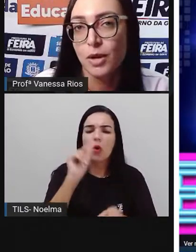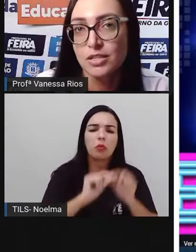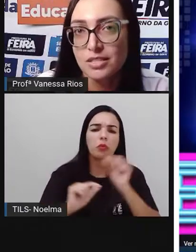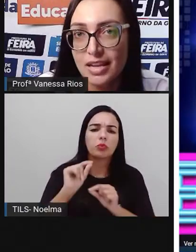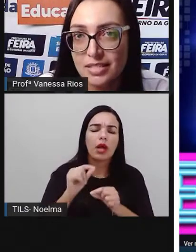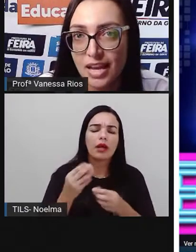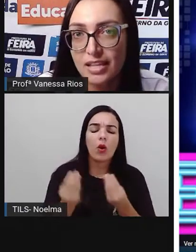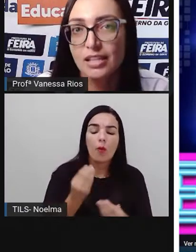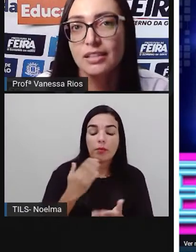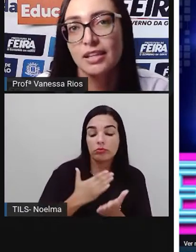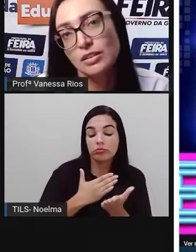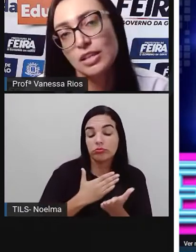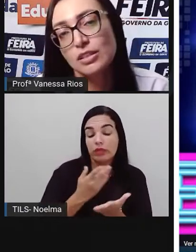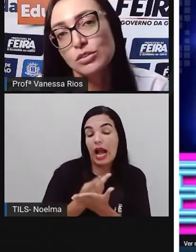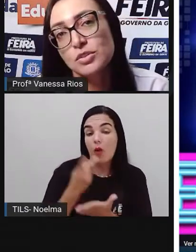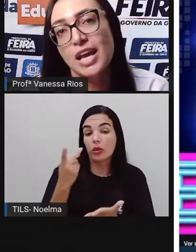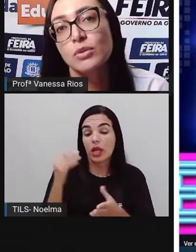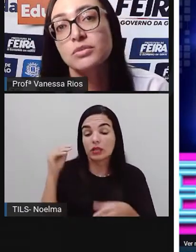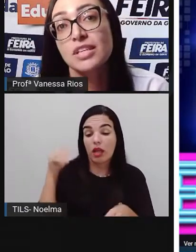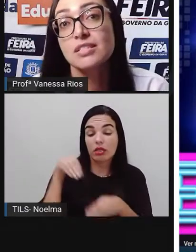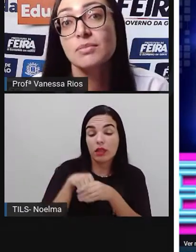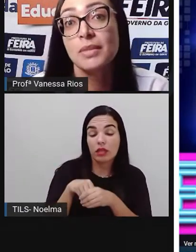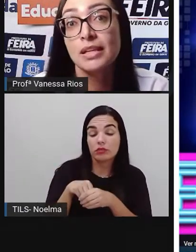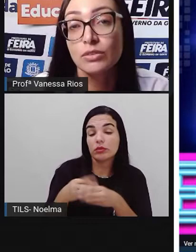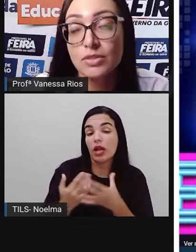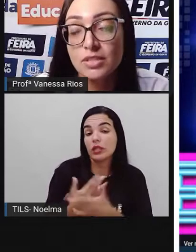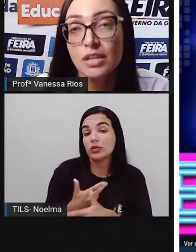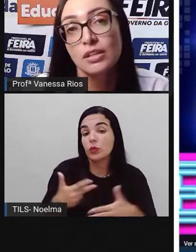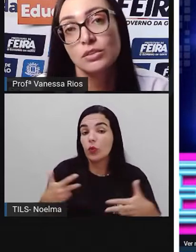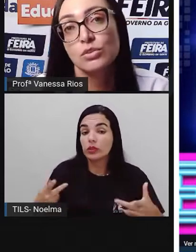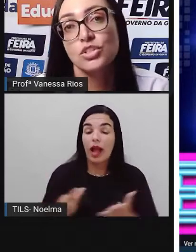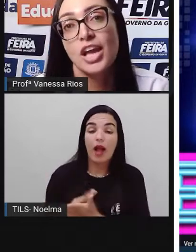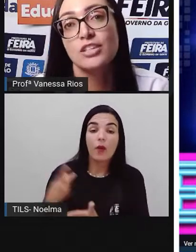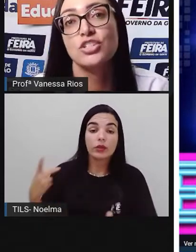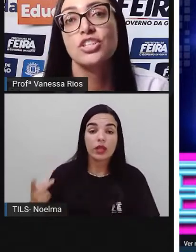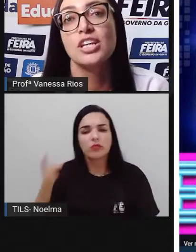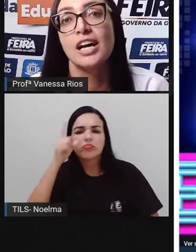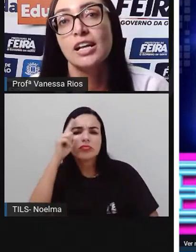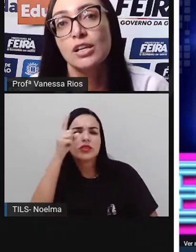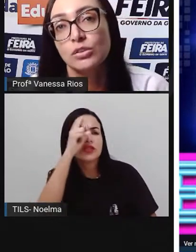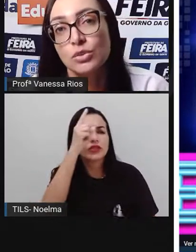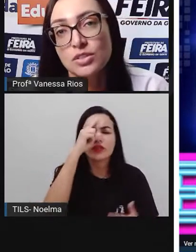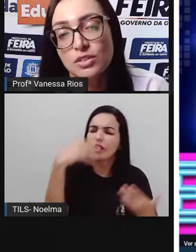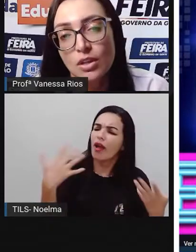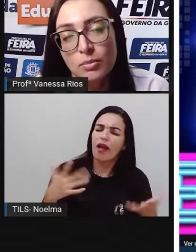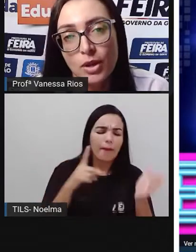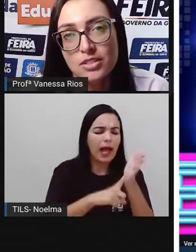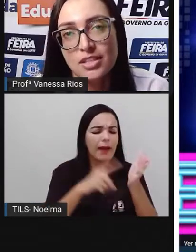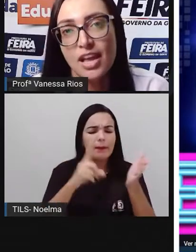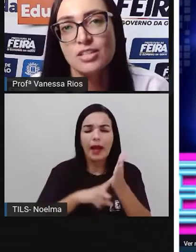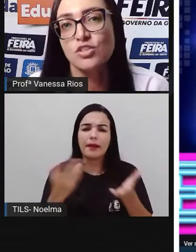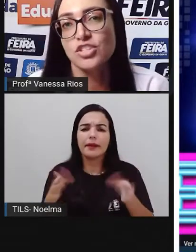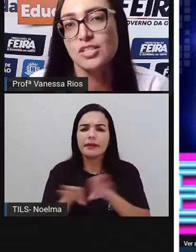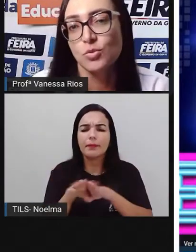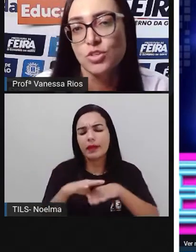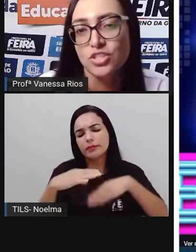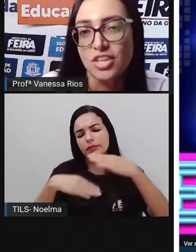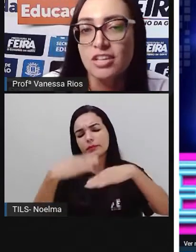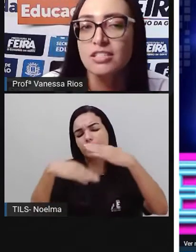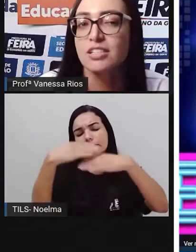se processa aí, né, dentro dos acontecimentos do dia a dia, dos processos,